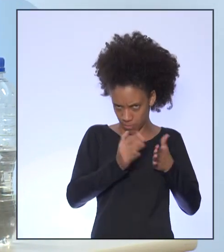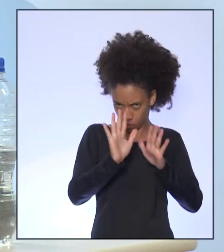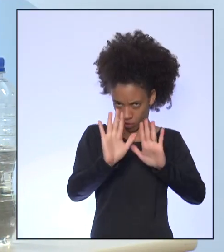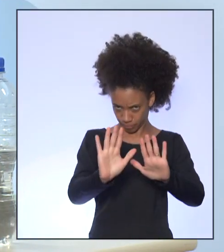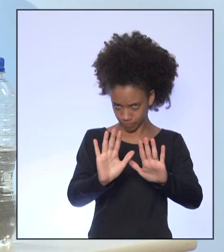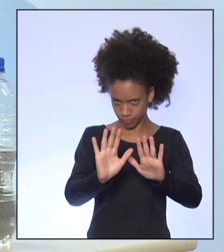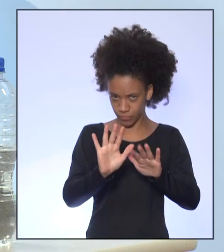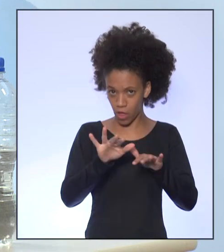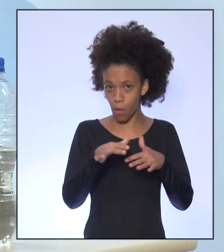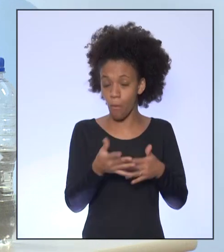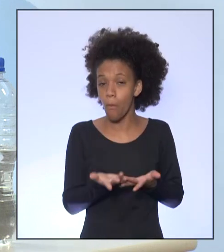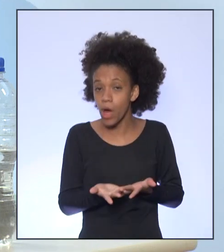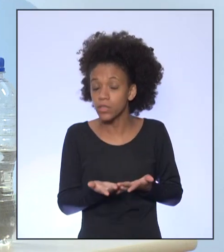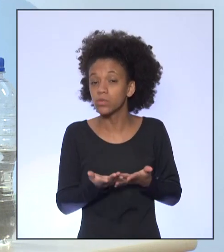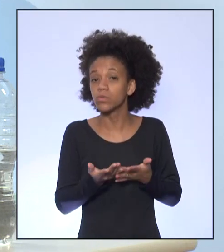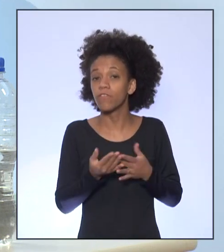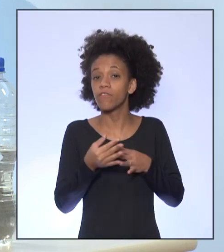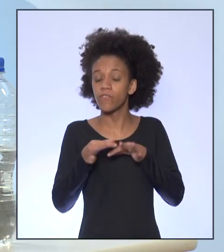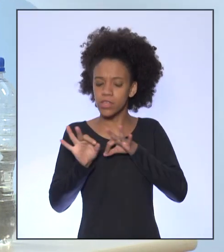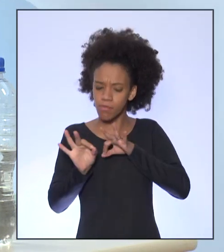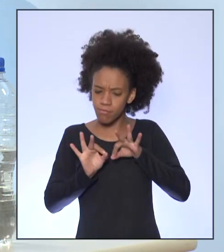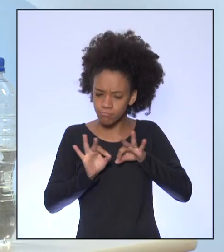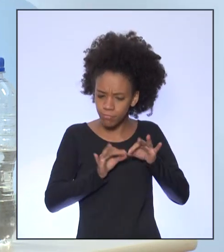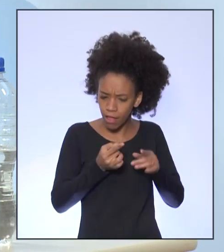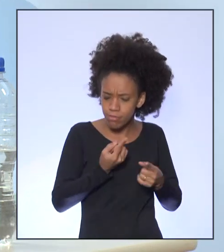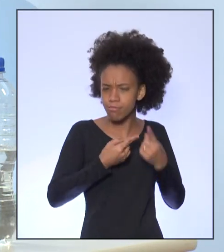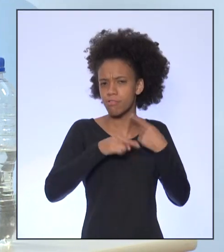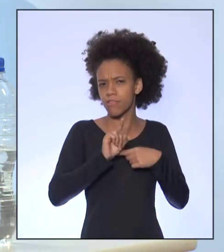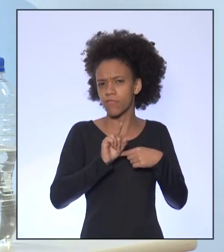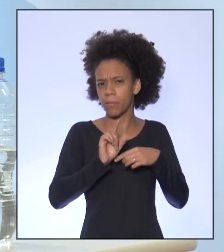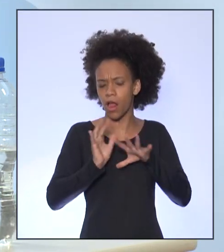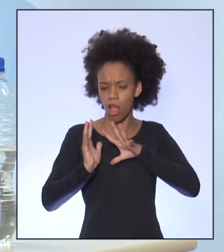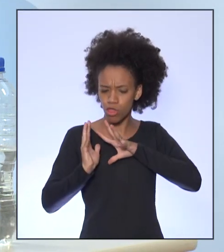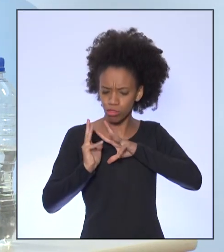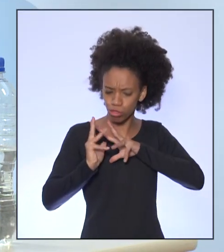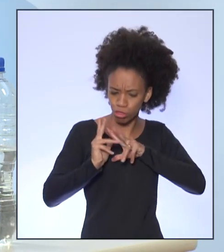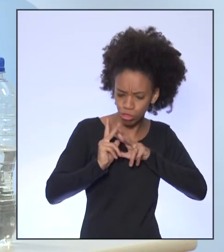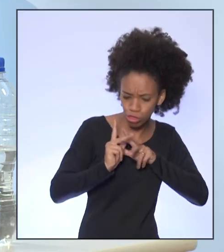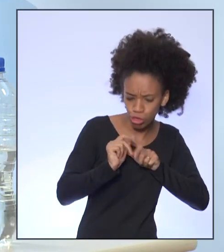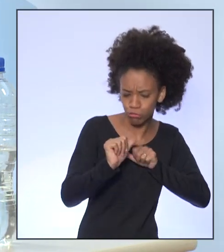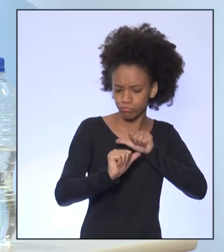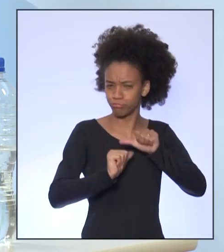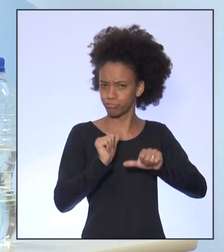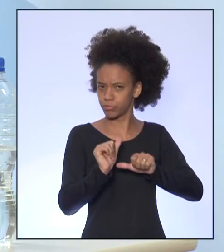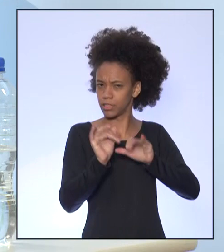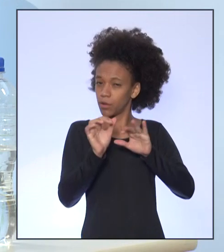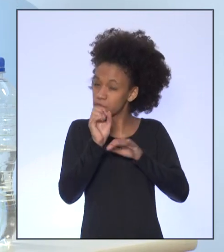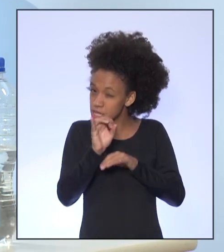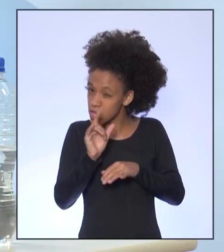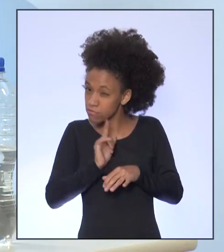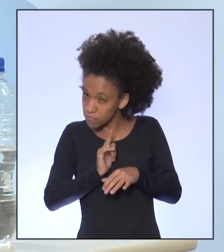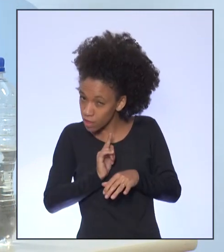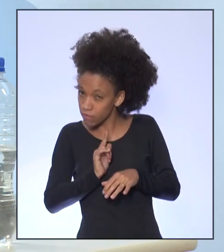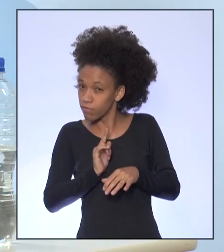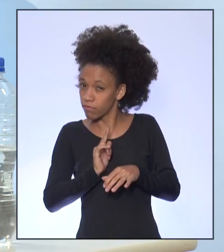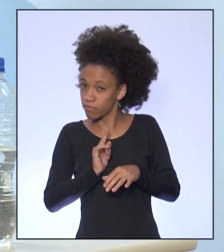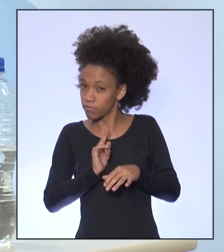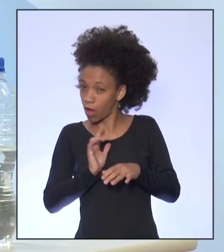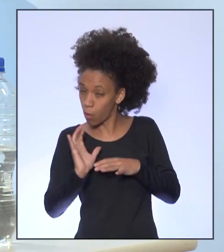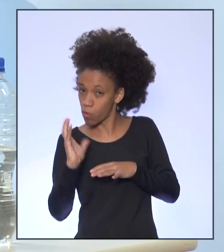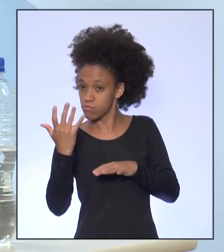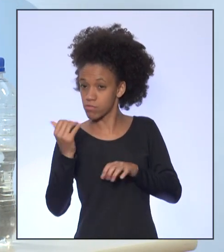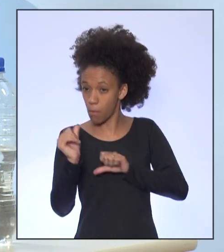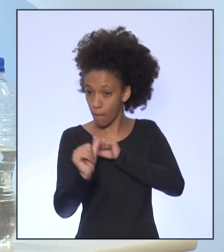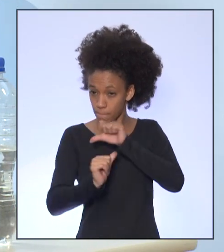Quando a gente vai caracterizar a transformação, transformação é toda mudança. Então, se teve mudança, a gente fala que teve uma